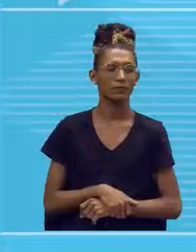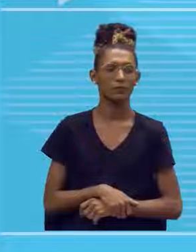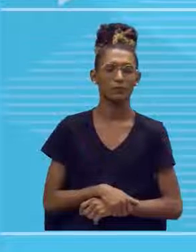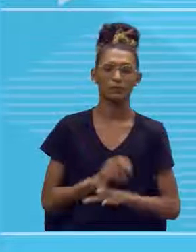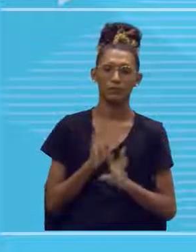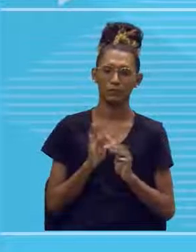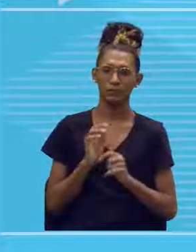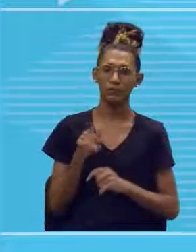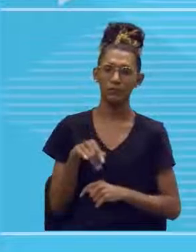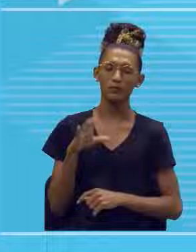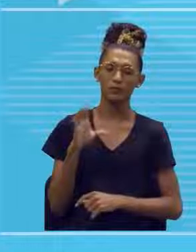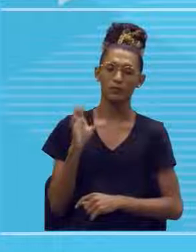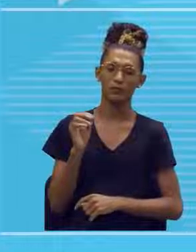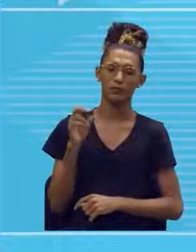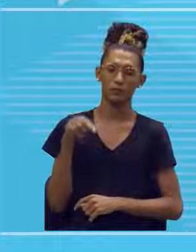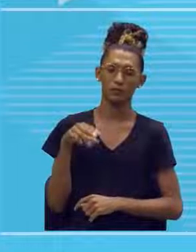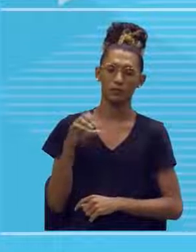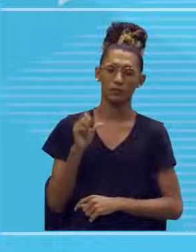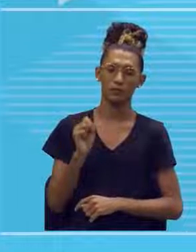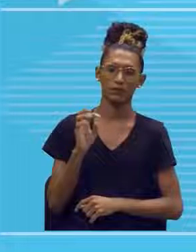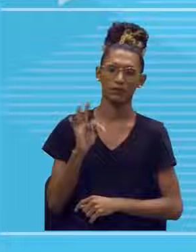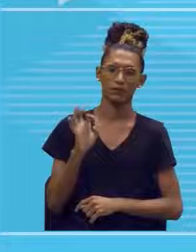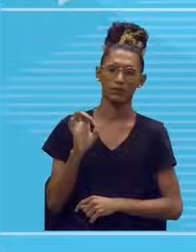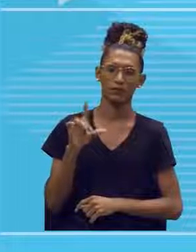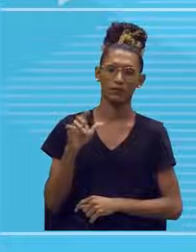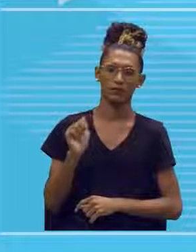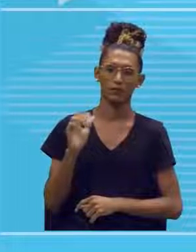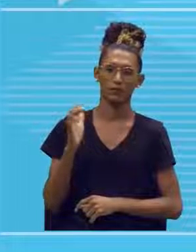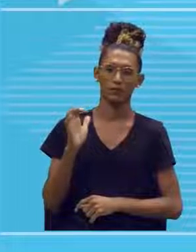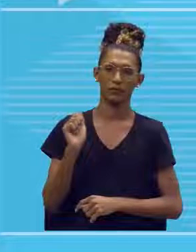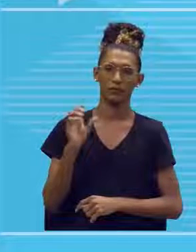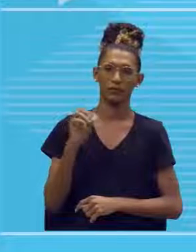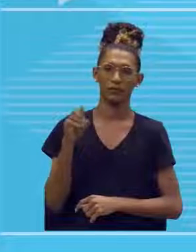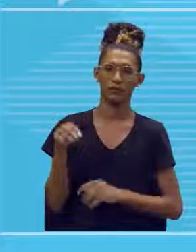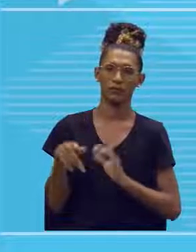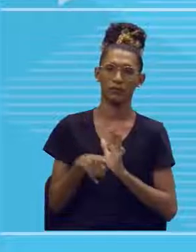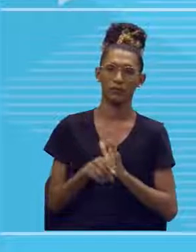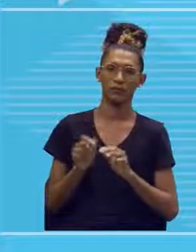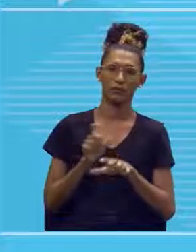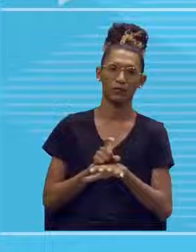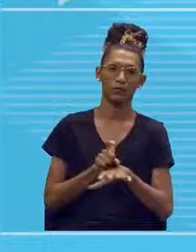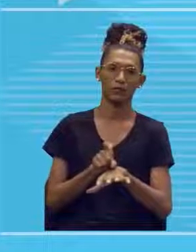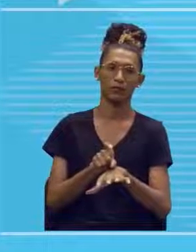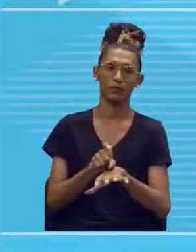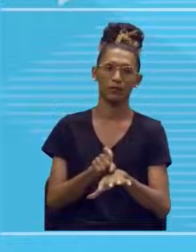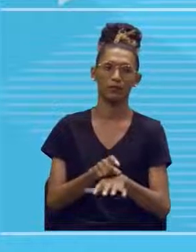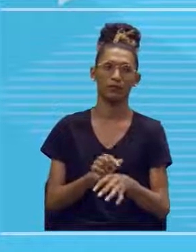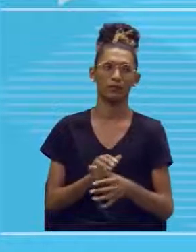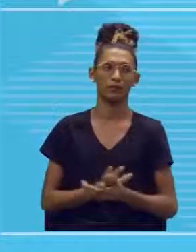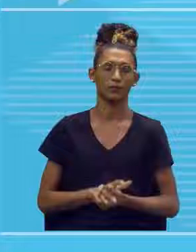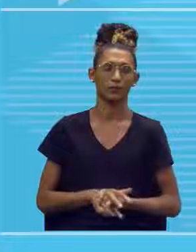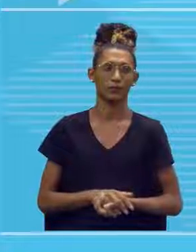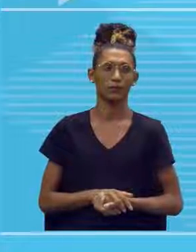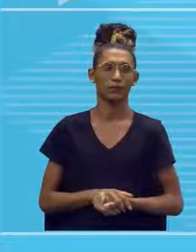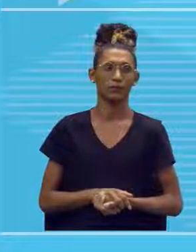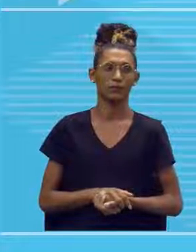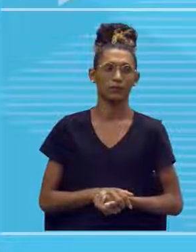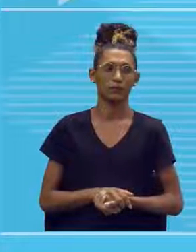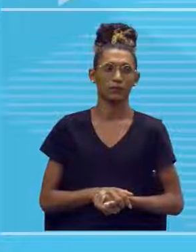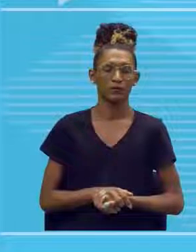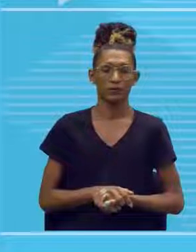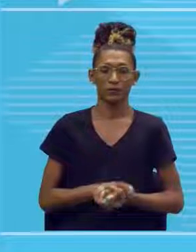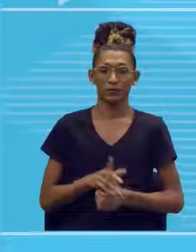aqui é a constelação de escorpião que eu tô grifando em amarelo tá isso aqui a constelação de escorpião